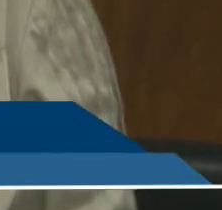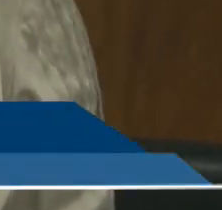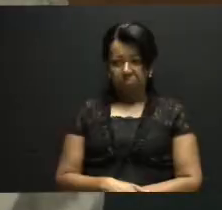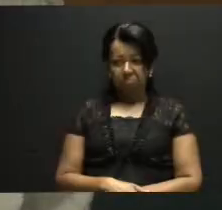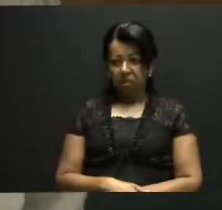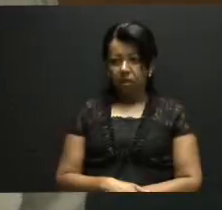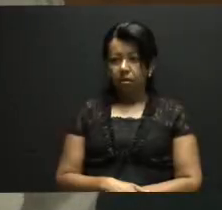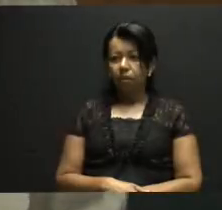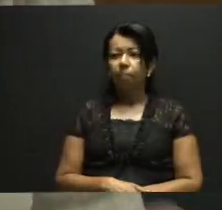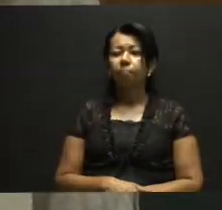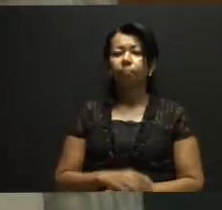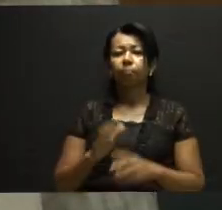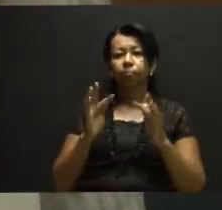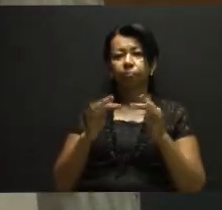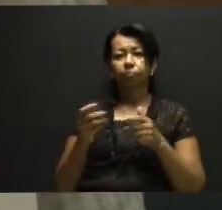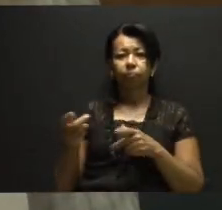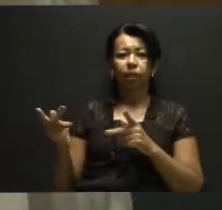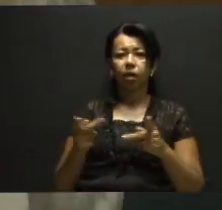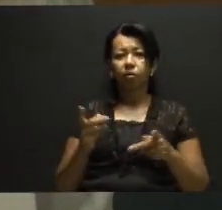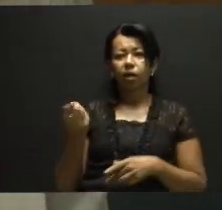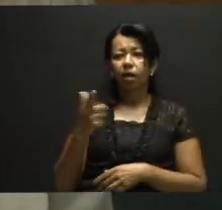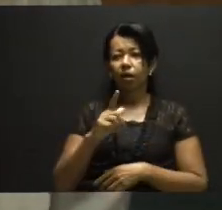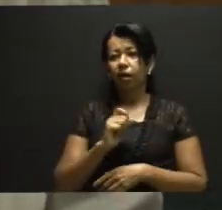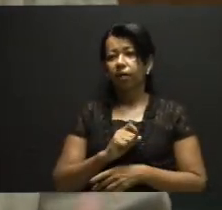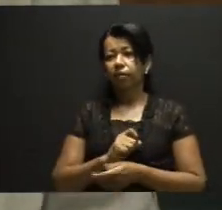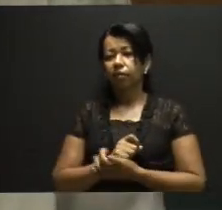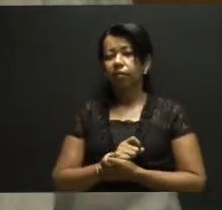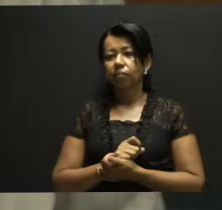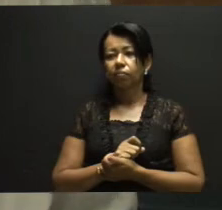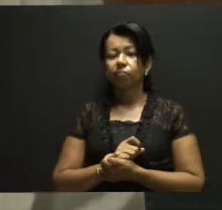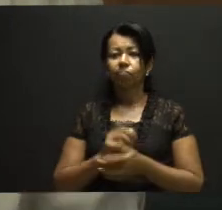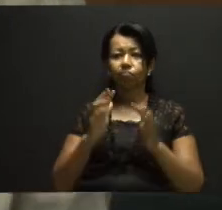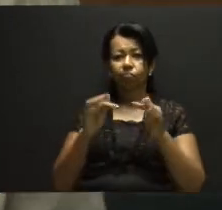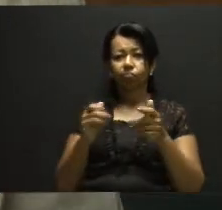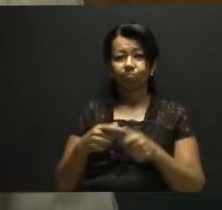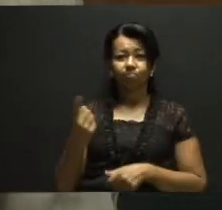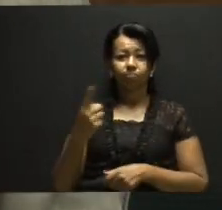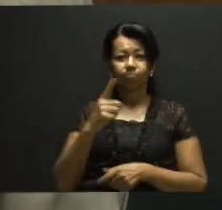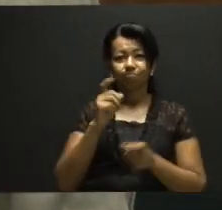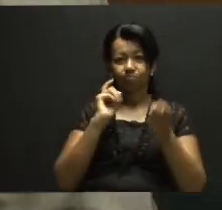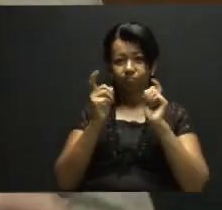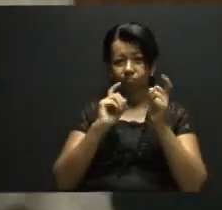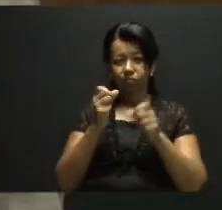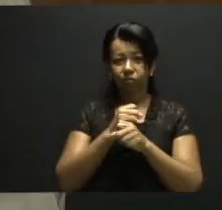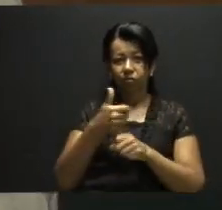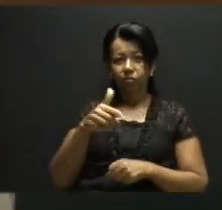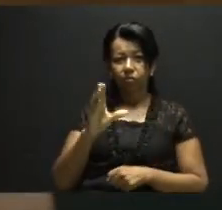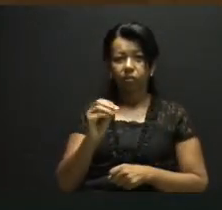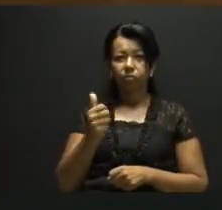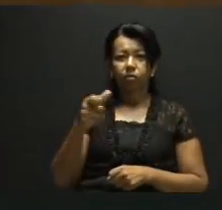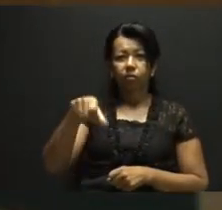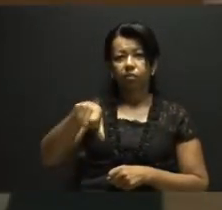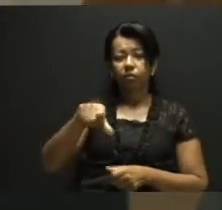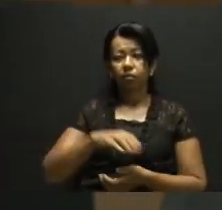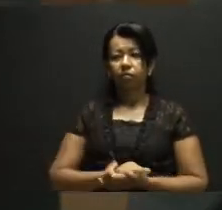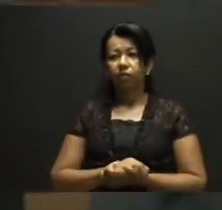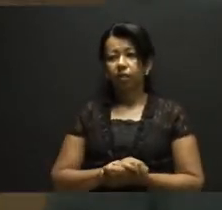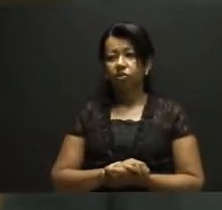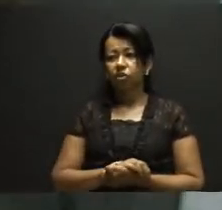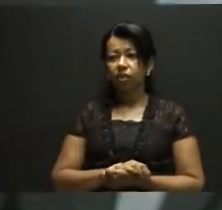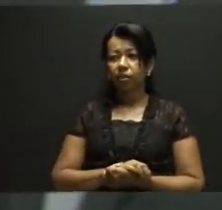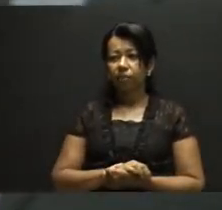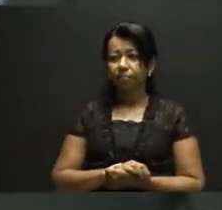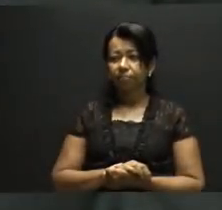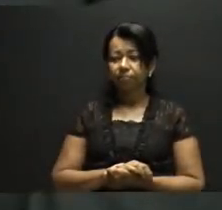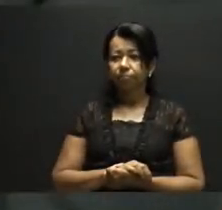encerrada esta segunda sessão ordinária do ano de 2019 vou conversar com um dos vereadores toninho vieira que